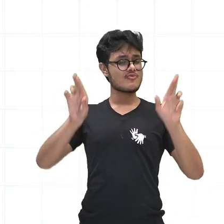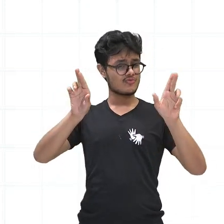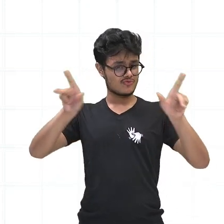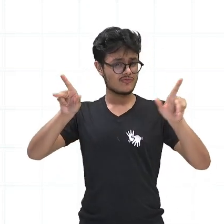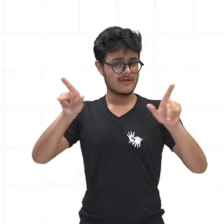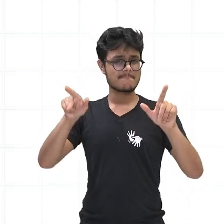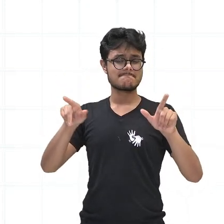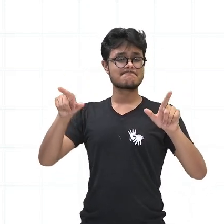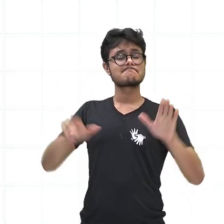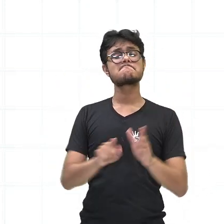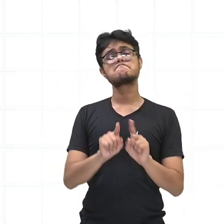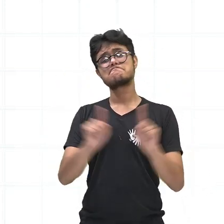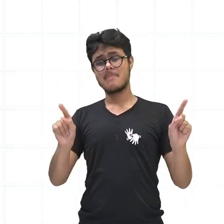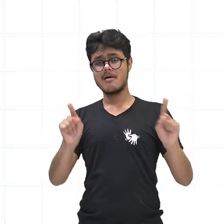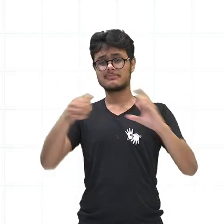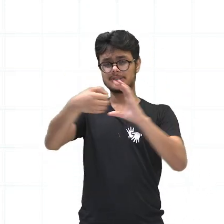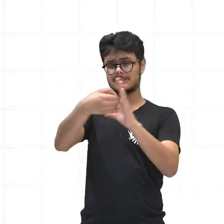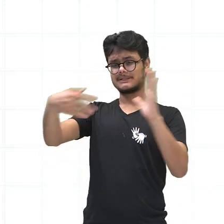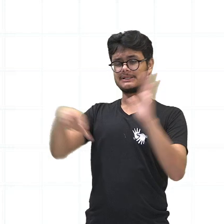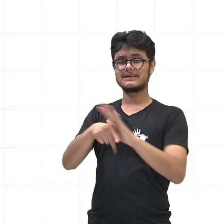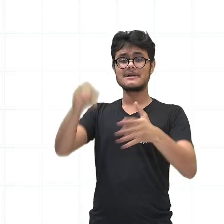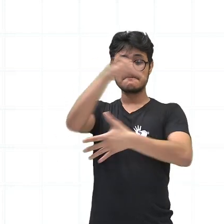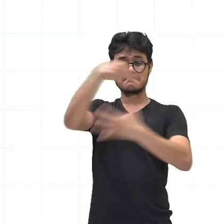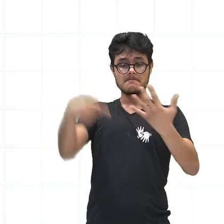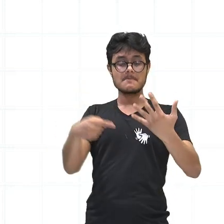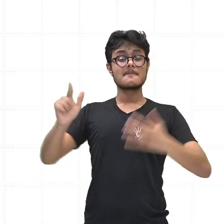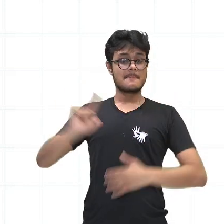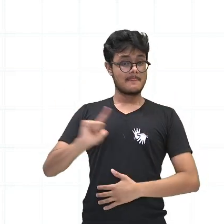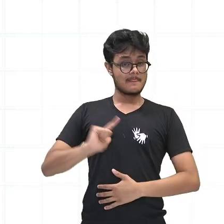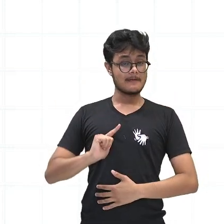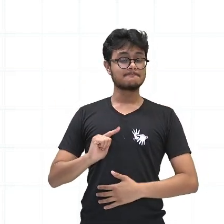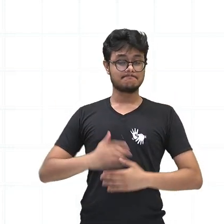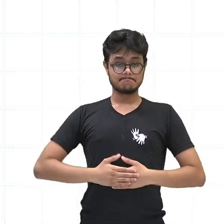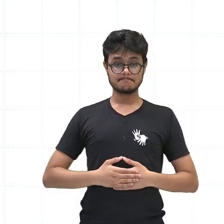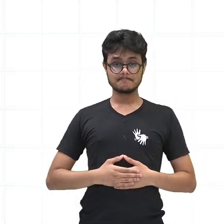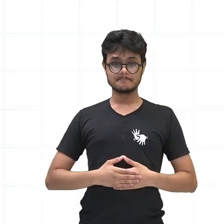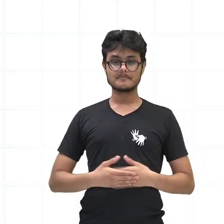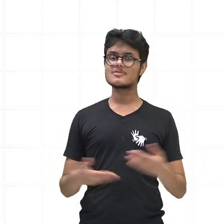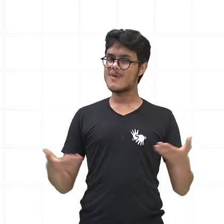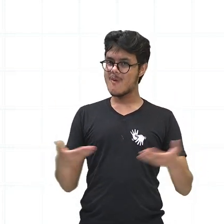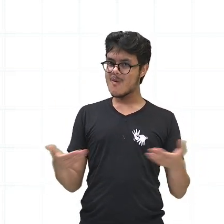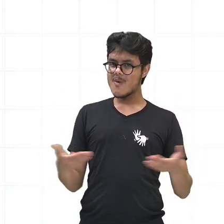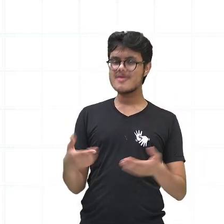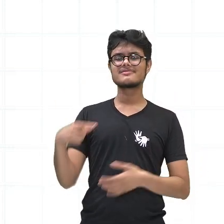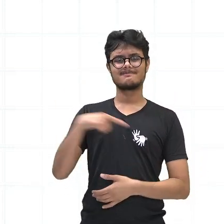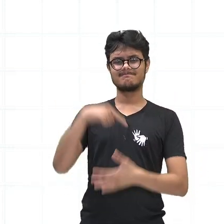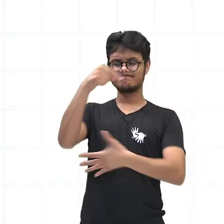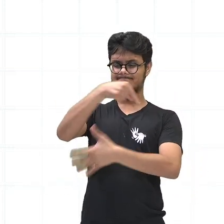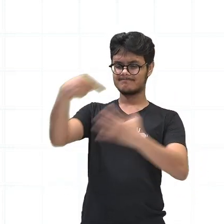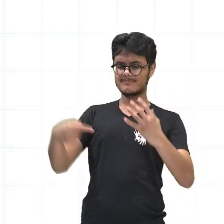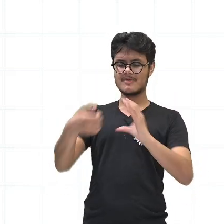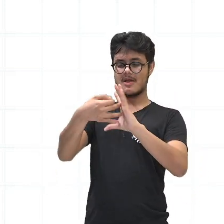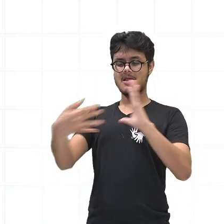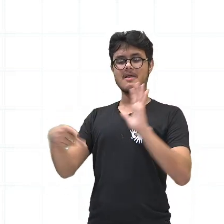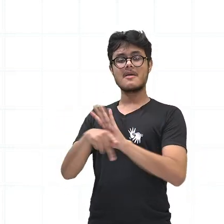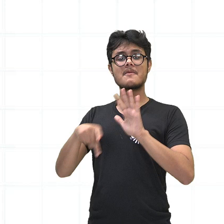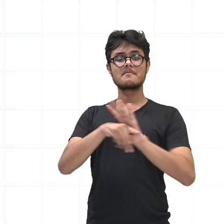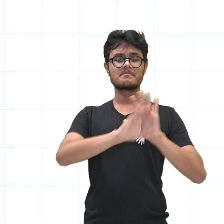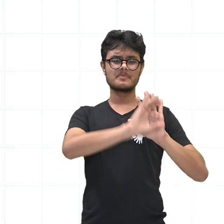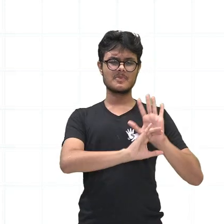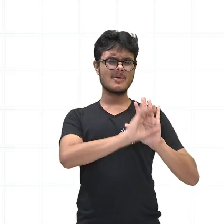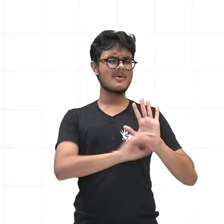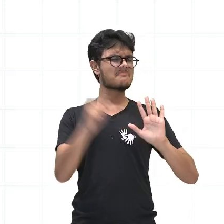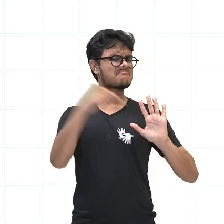as características que elas têm na atualidade. E aí, trouxe para vocês o conceito de uma